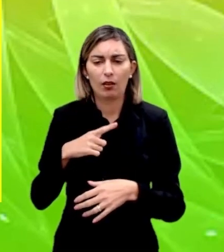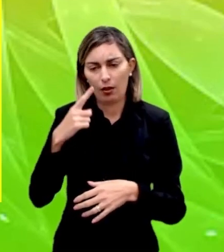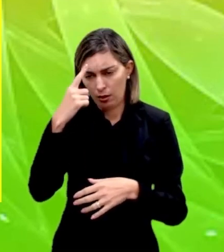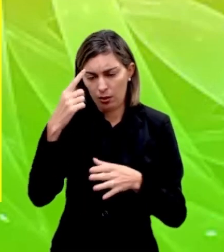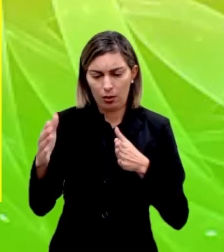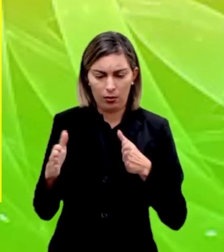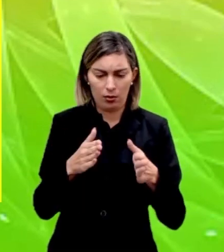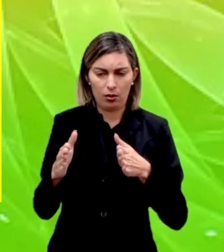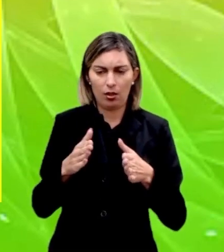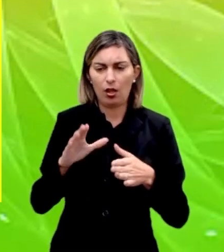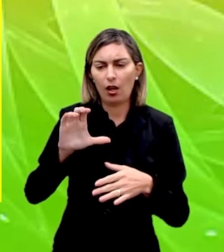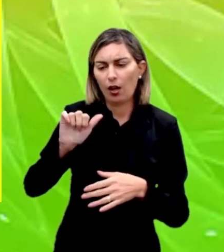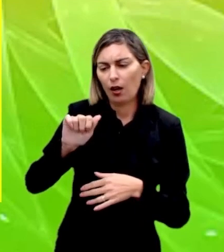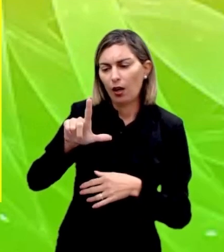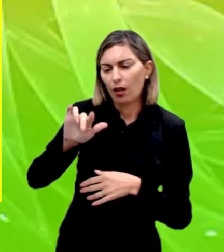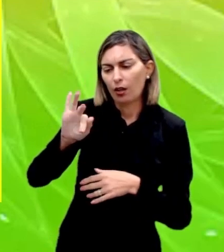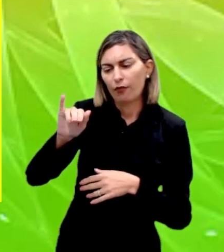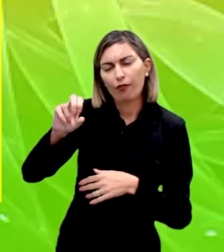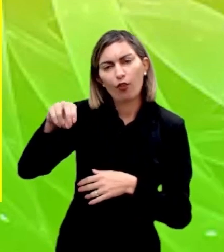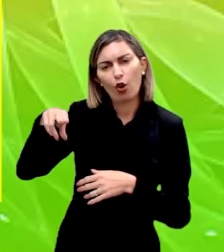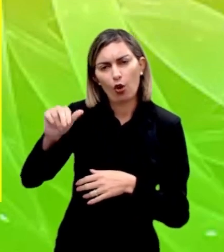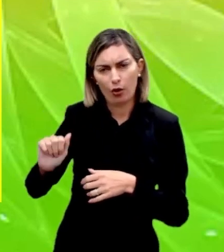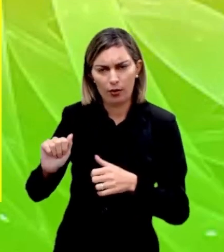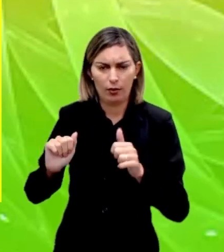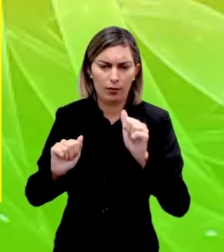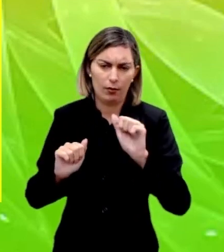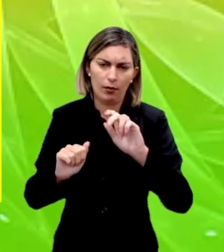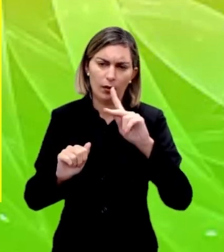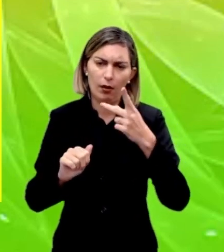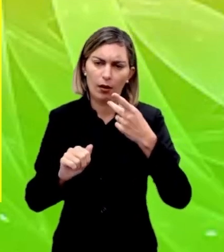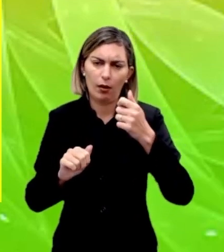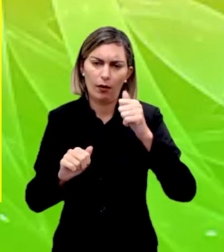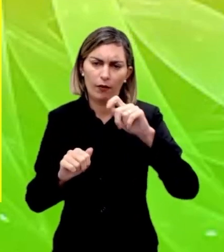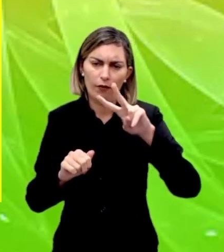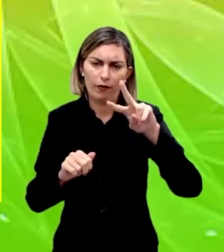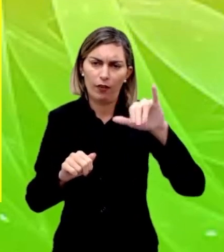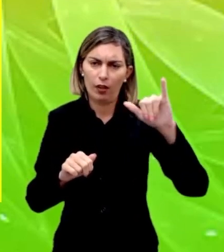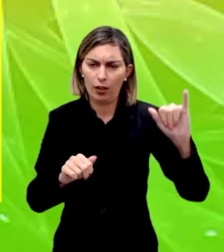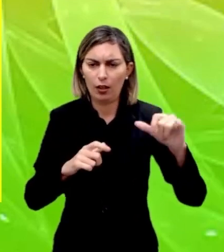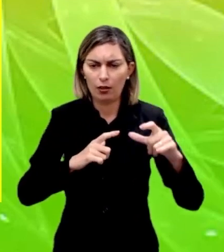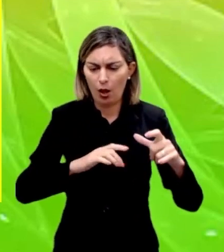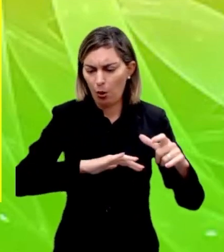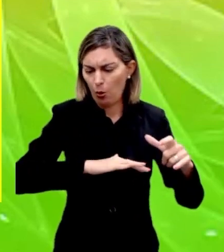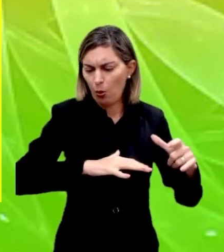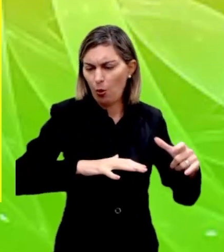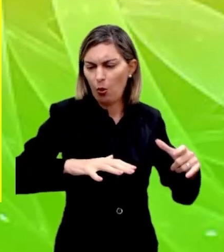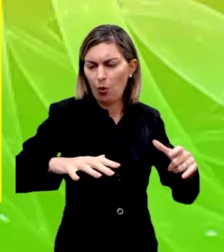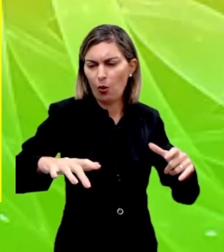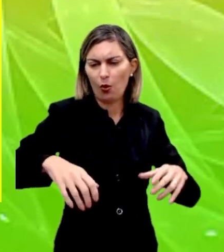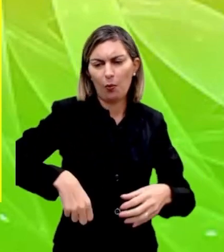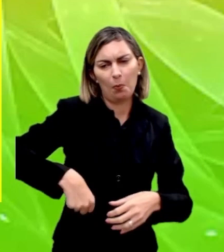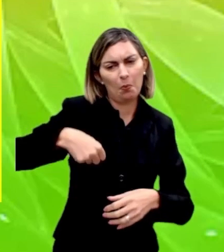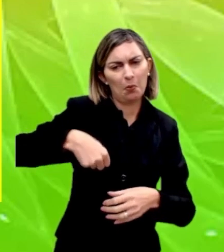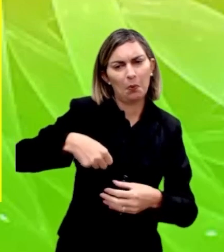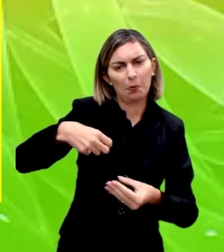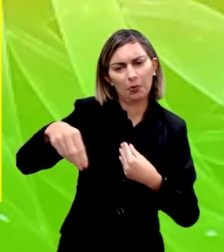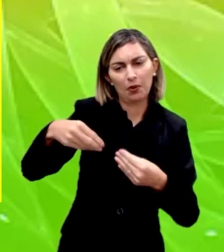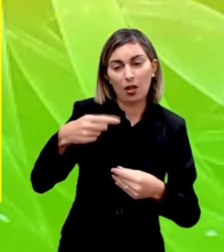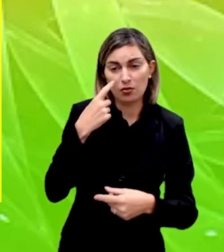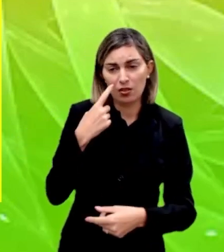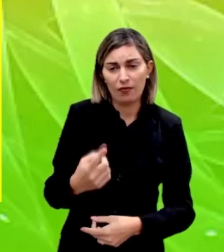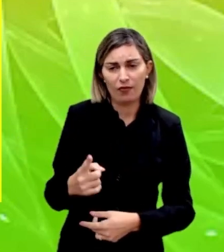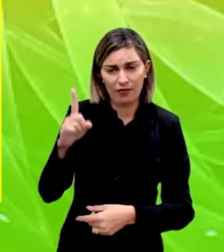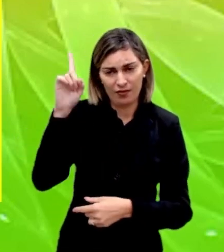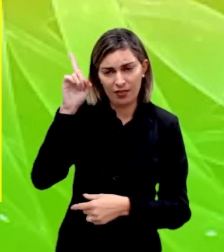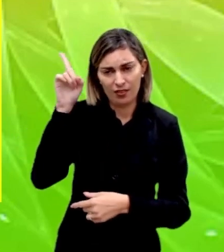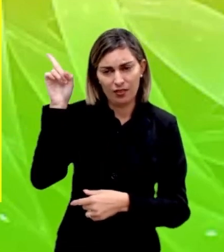a Califórnia e o Havaí, existe uma ilha de plástico, que é essa que você está vendo aqui agora